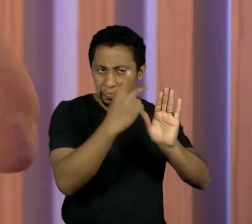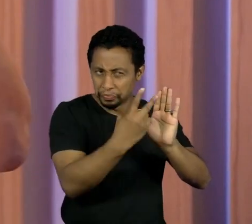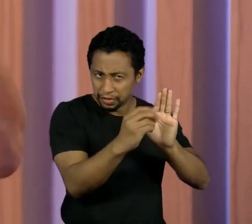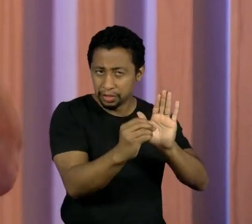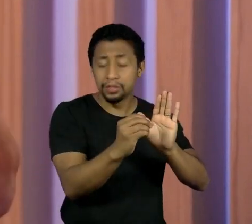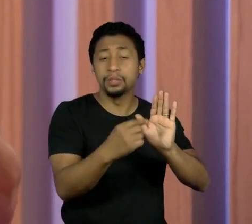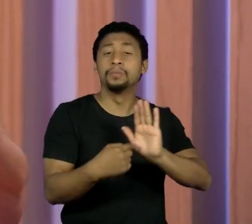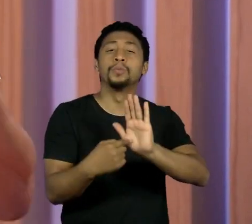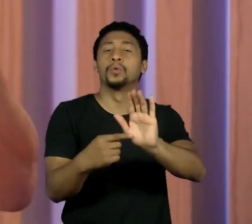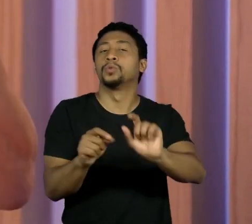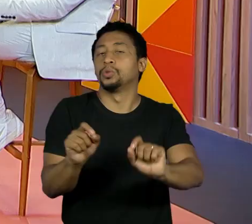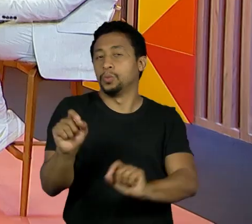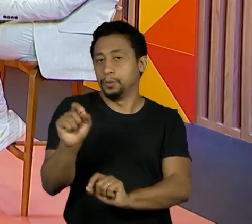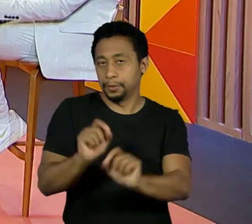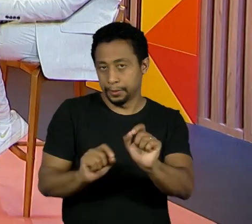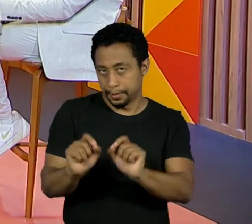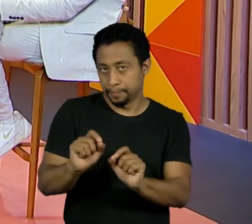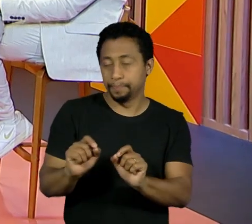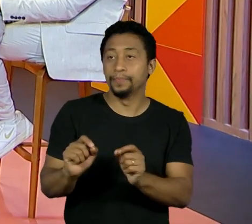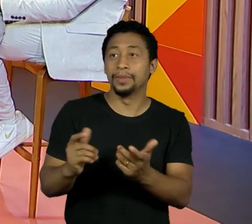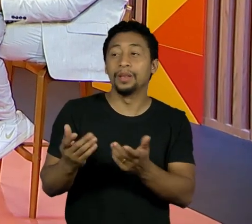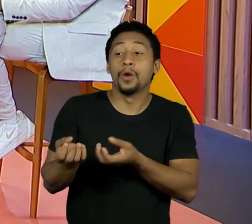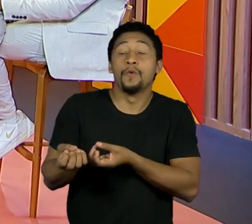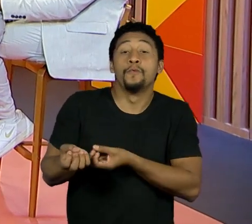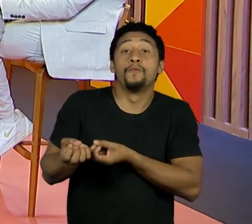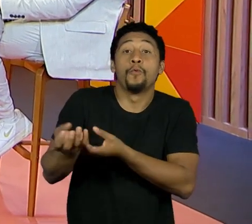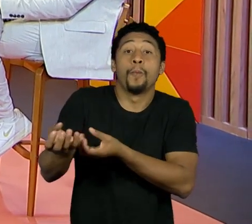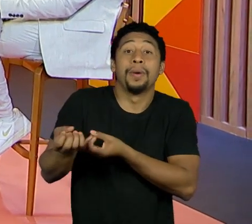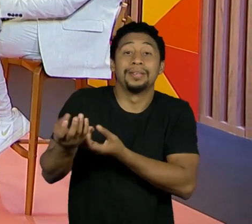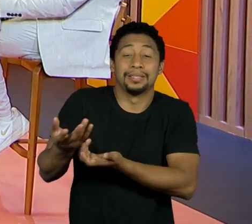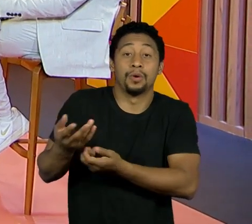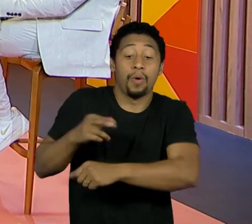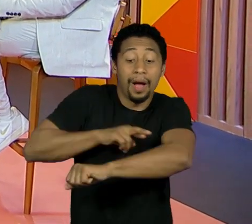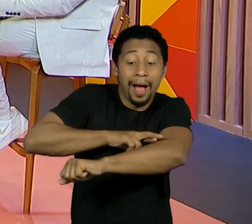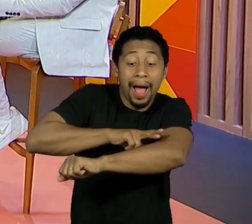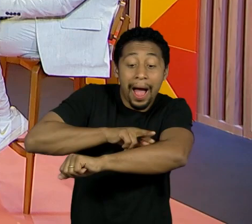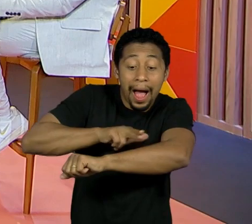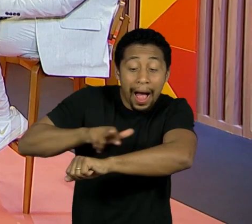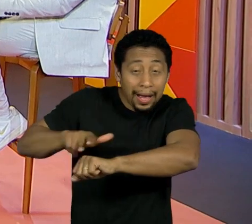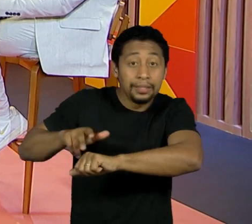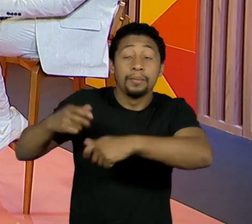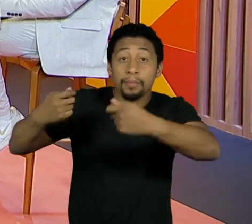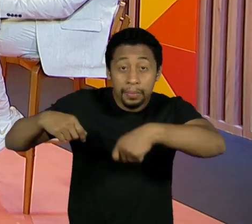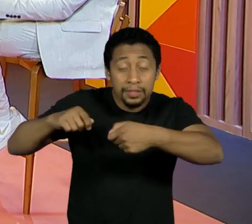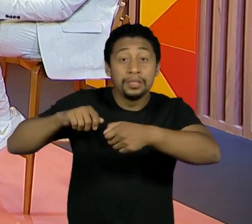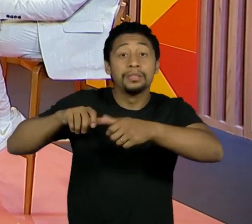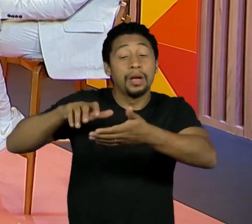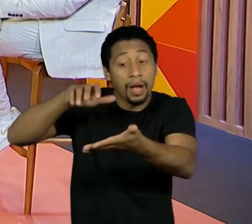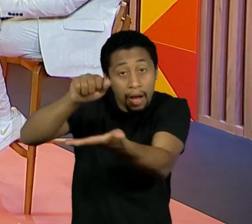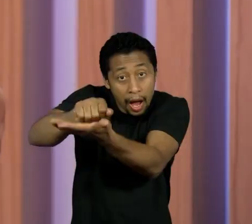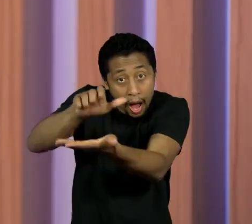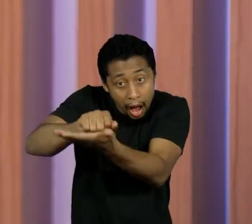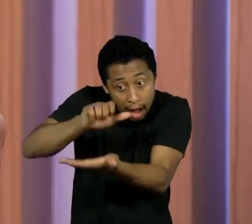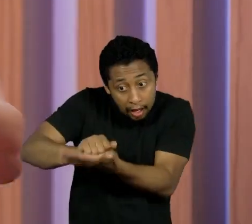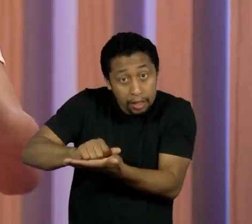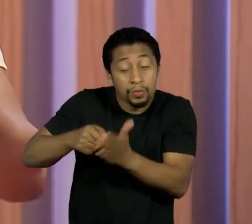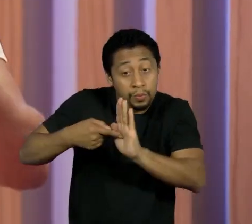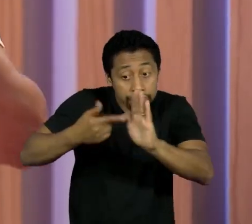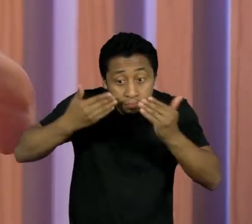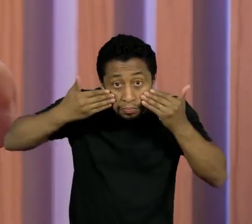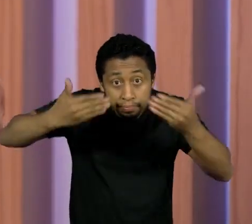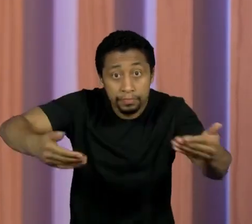é o dado cor-raça tem que estar em todos os cadastros. Para que a gente possa ver inserção